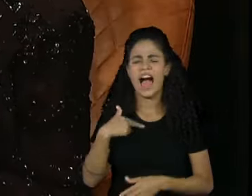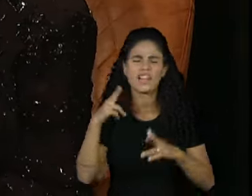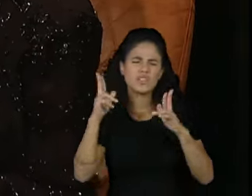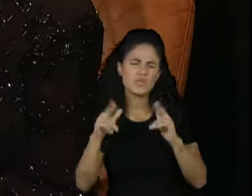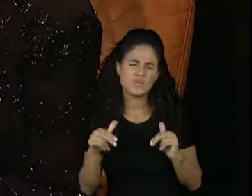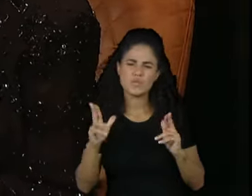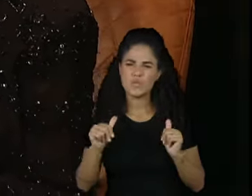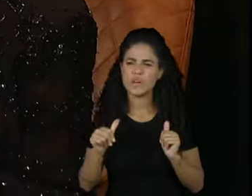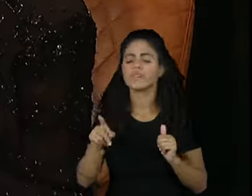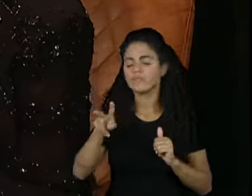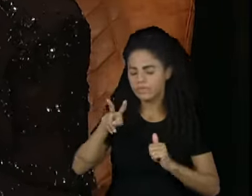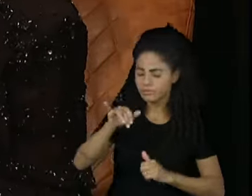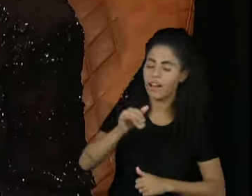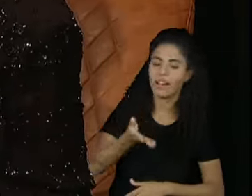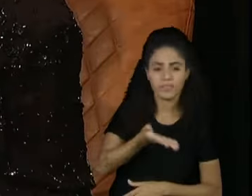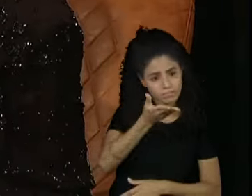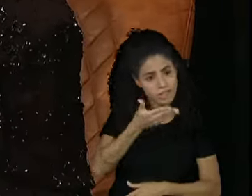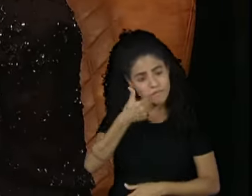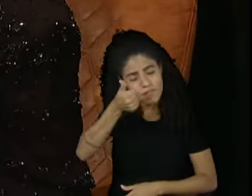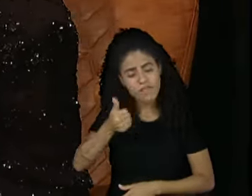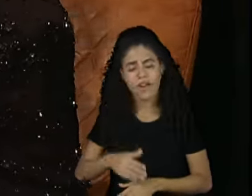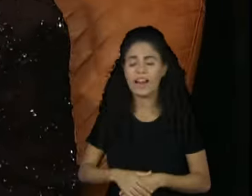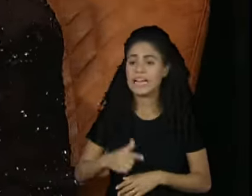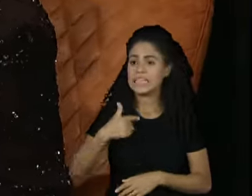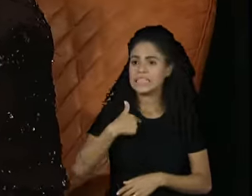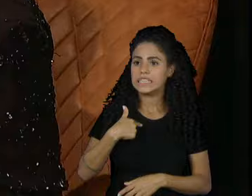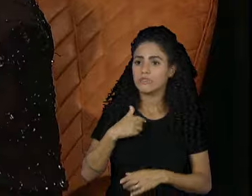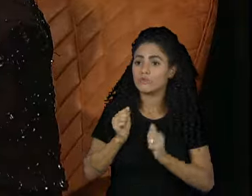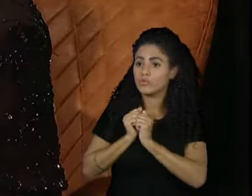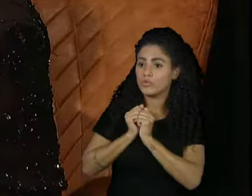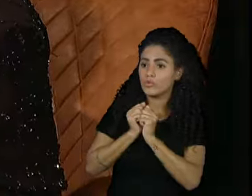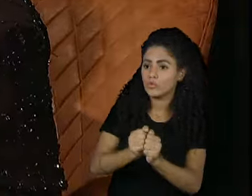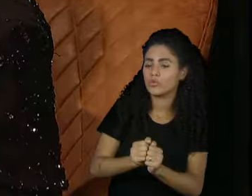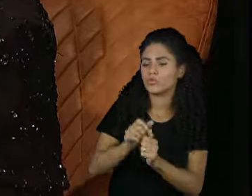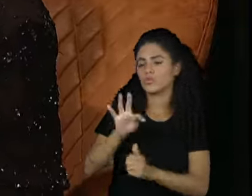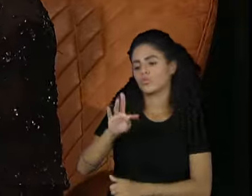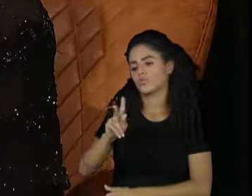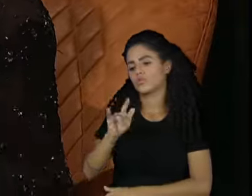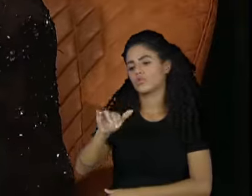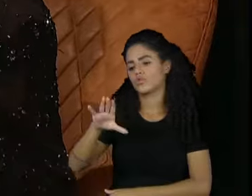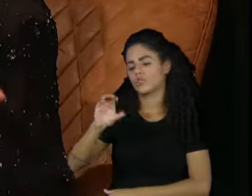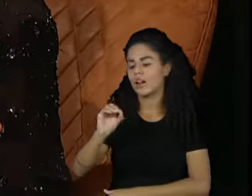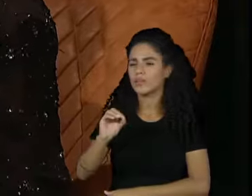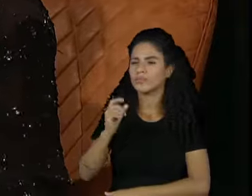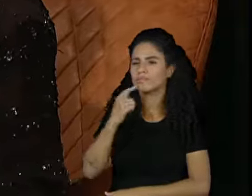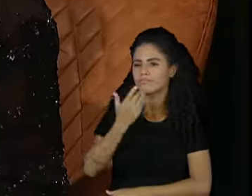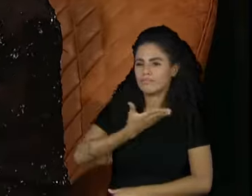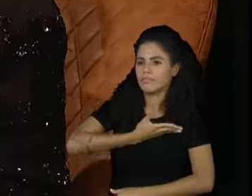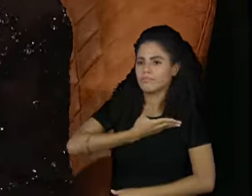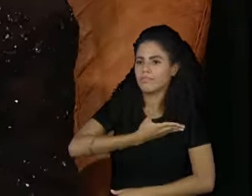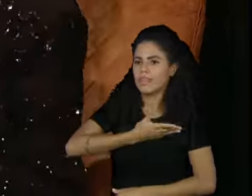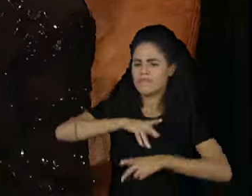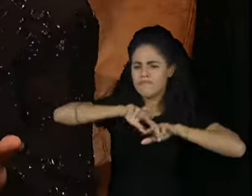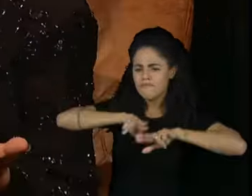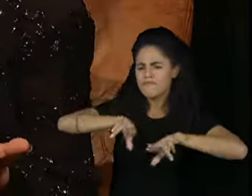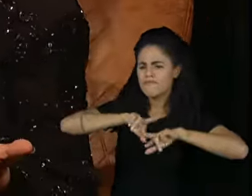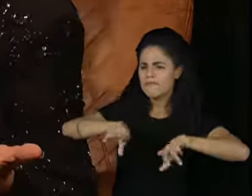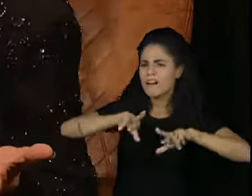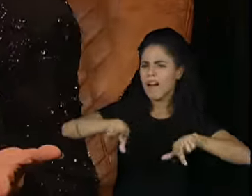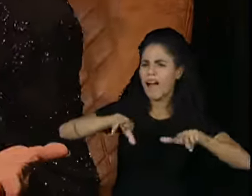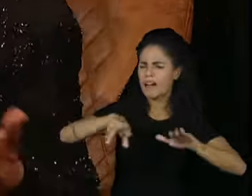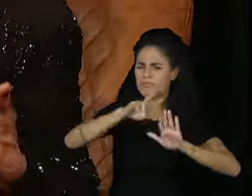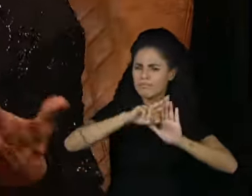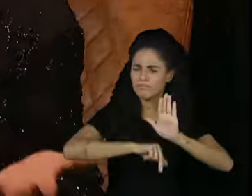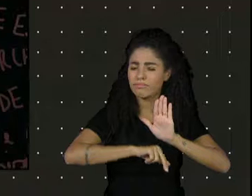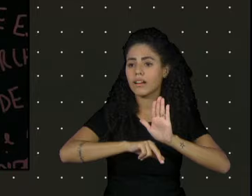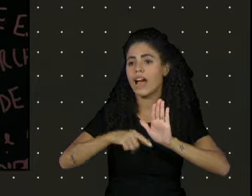foi o primeiro trabalho que eu fiz com o Thiago, né, que foi o disco Tom Jobim. E daí nós fizemos uma série de coisas. O último sonho